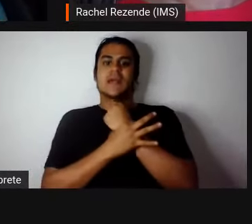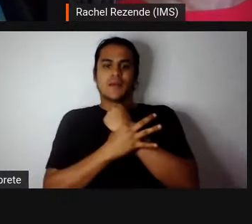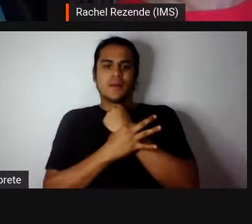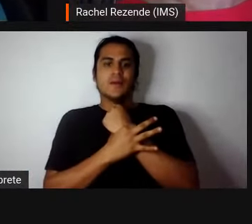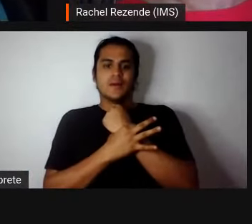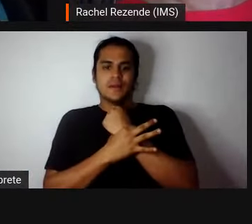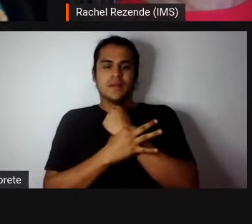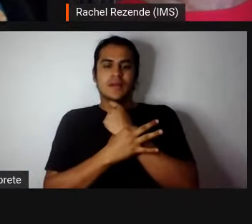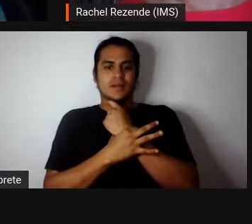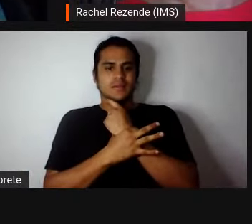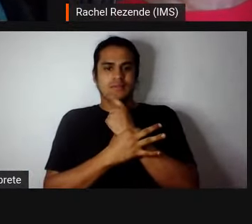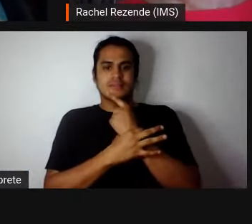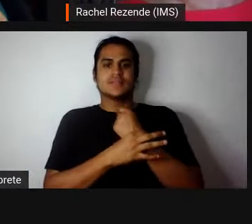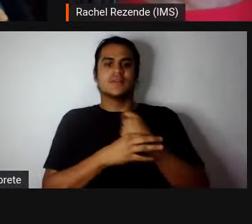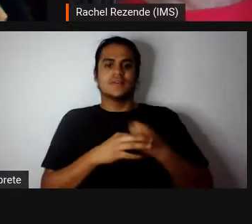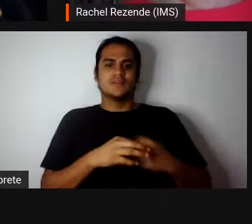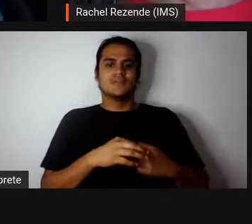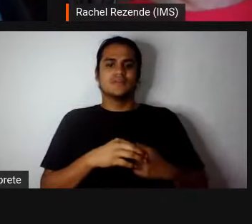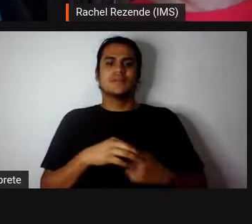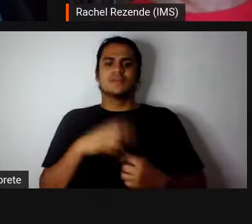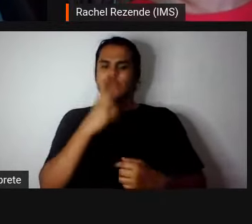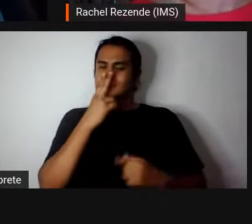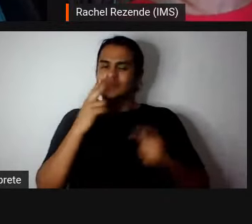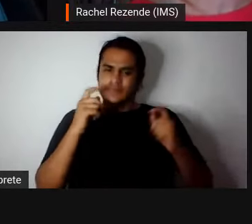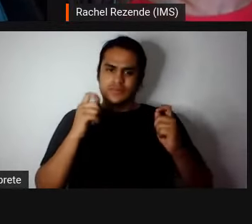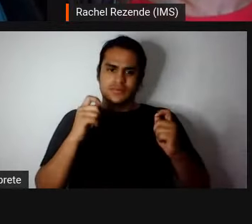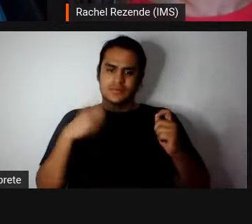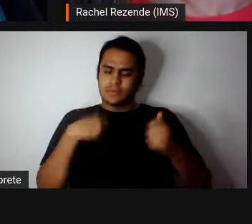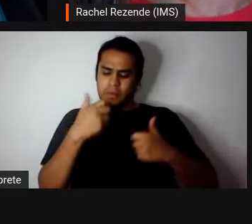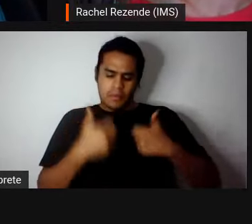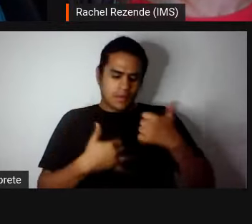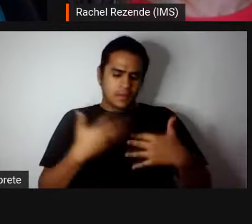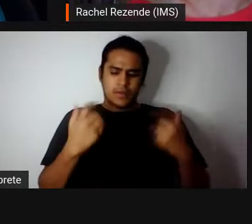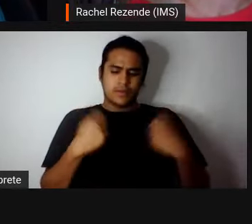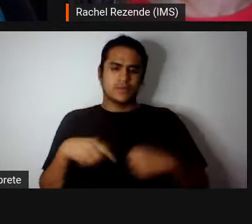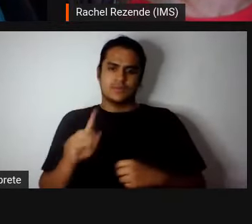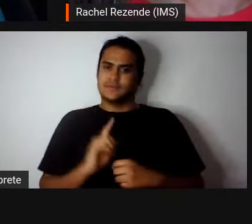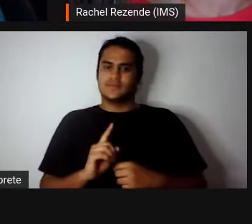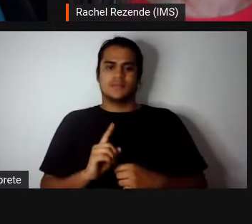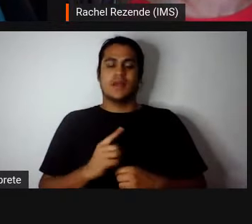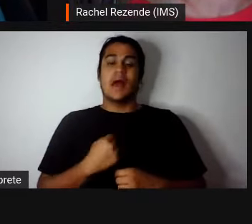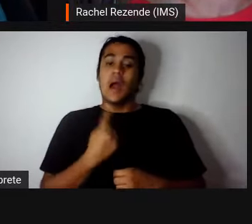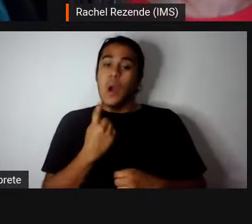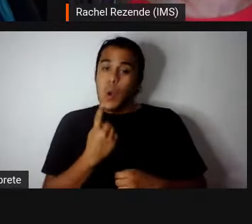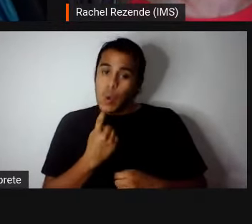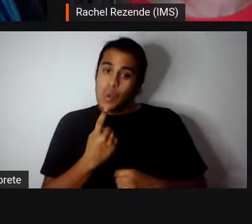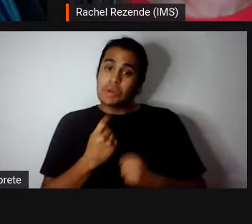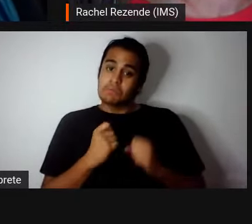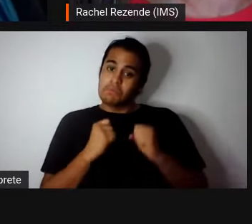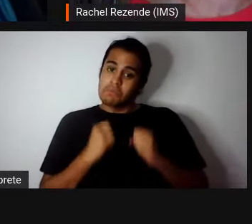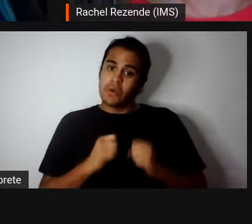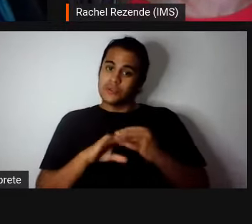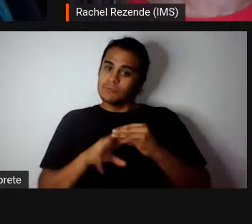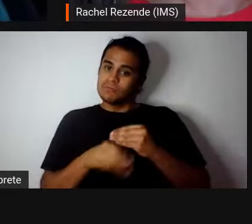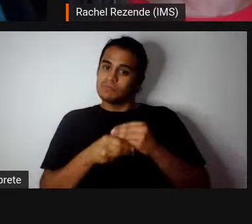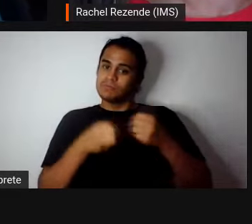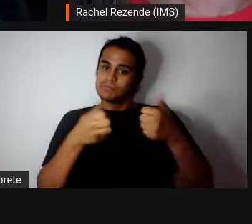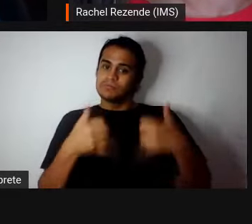não dá para assim ficar nunca... Quando, a única coisa que talvez pudesse